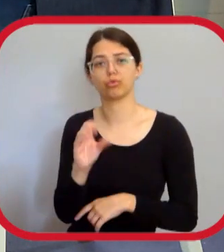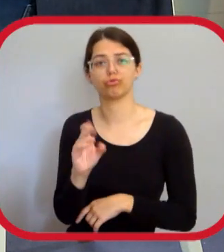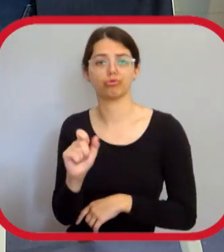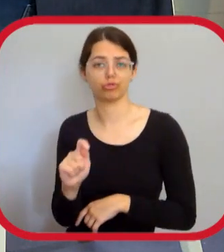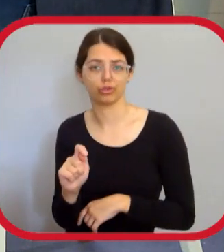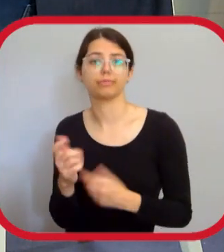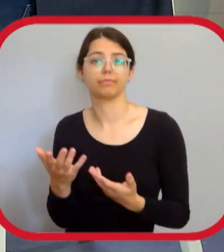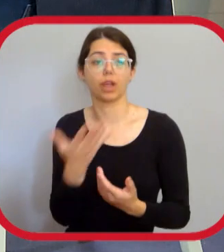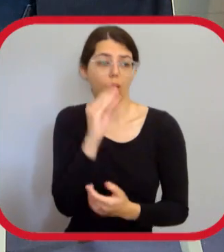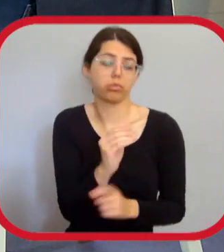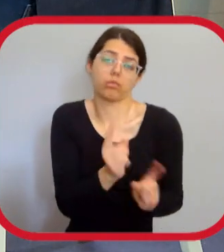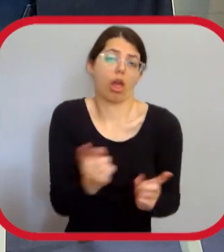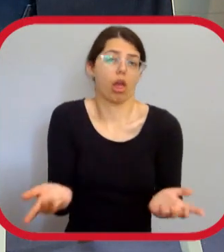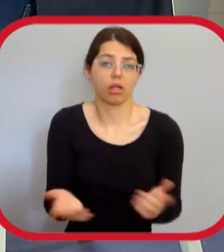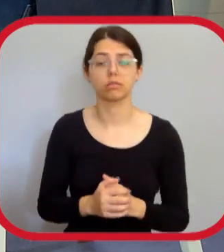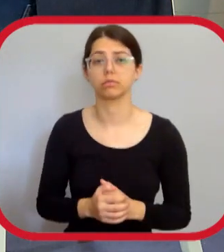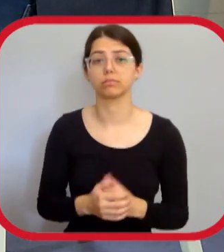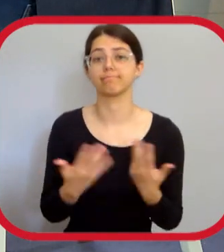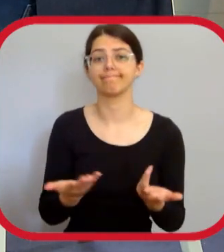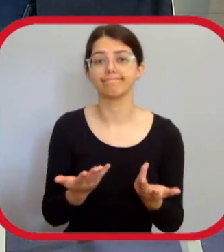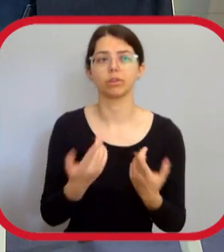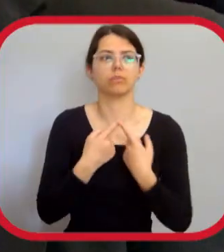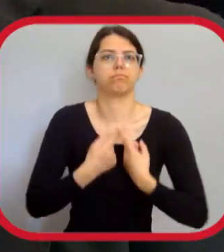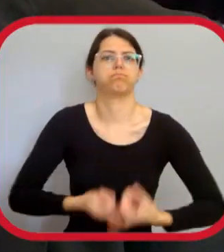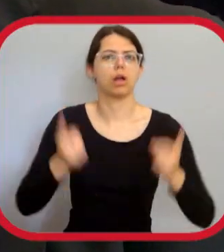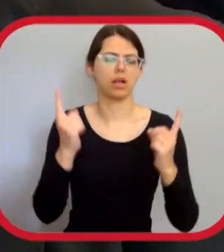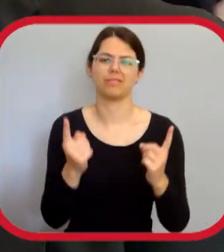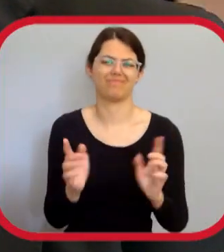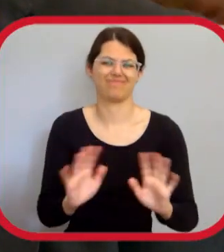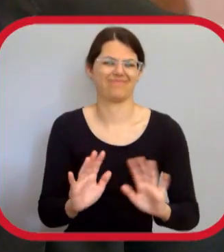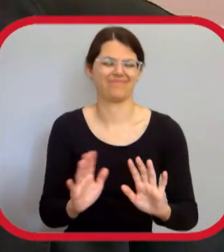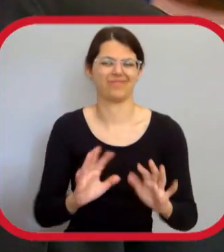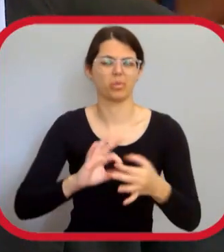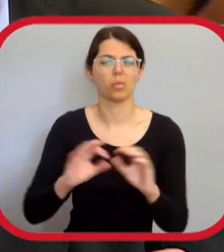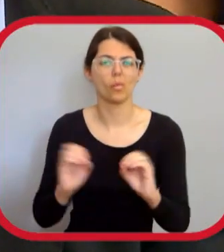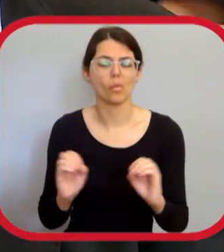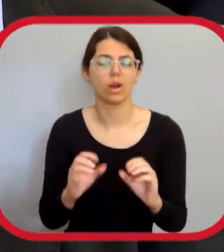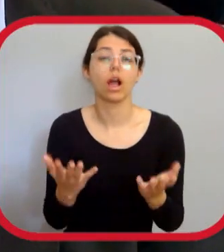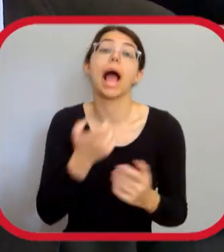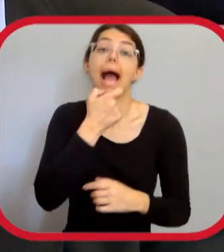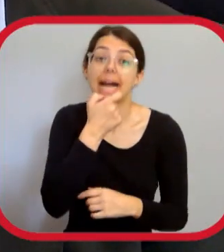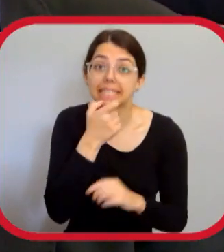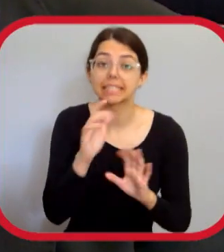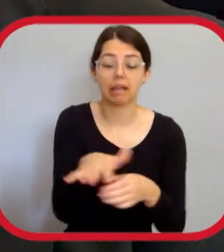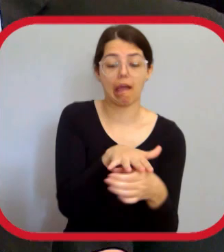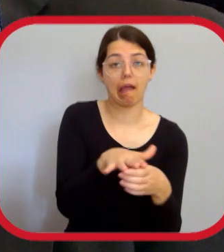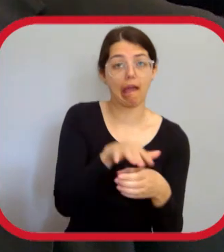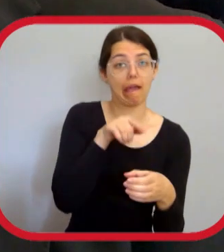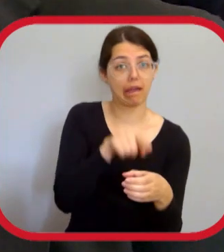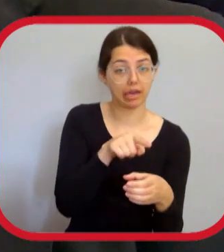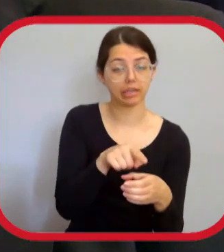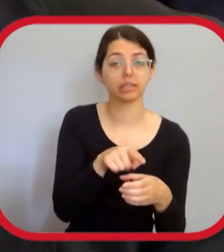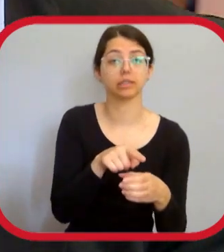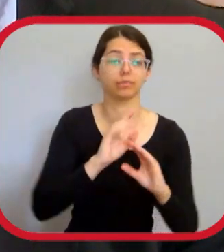concordo imediatamente com o professor Jorge, quando são alunos, e, portanto, não vai sentido fazer uma grande distinção entre uns e outros, a menos